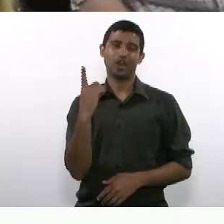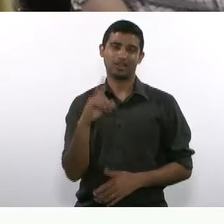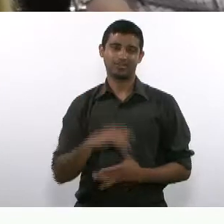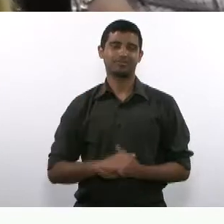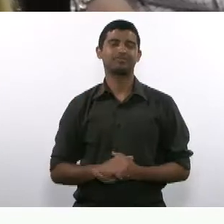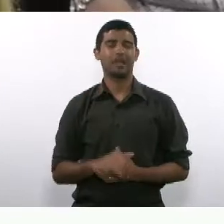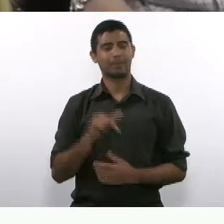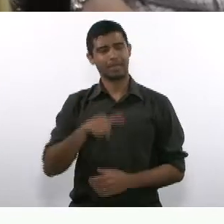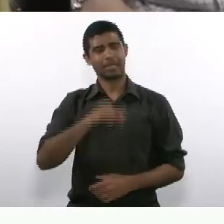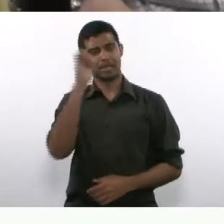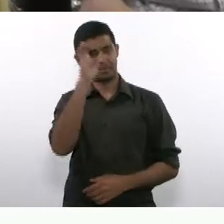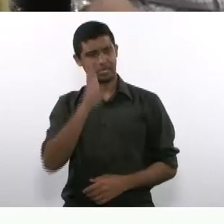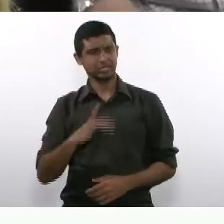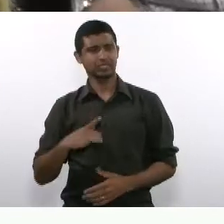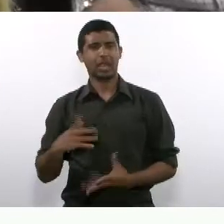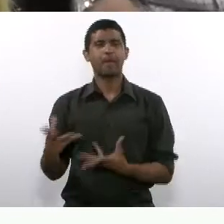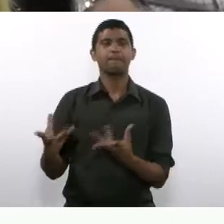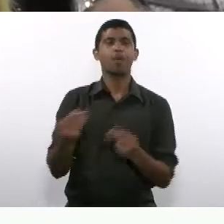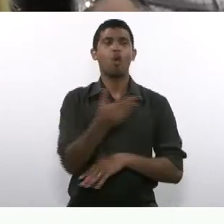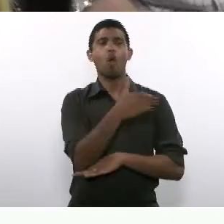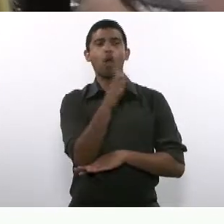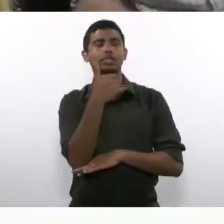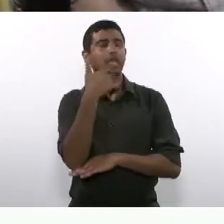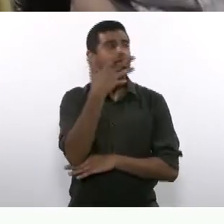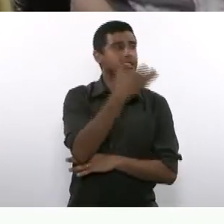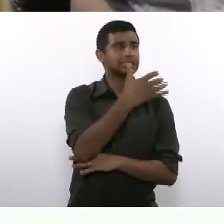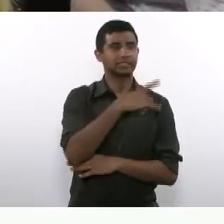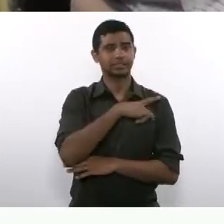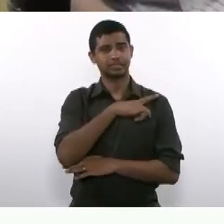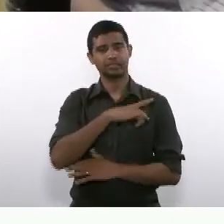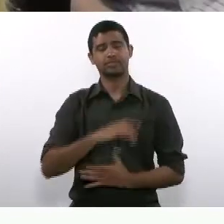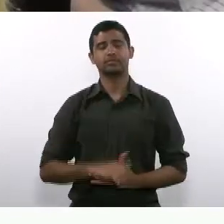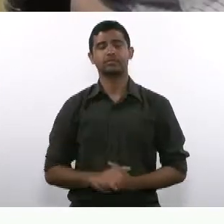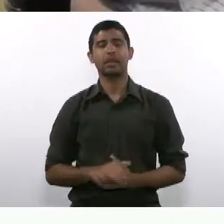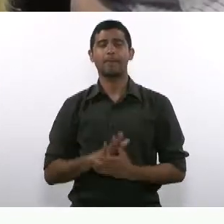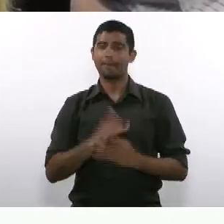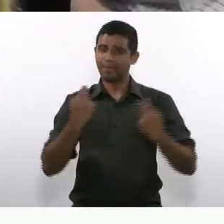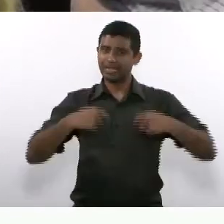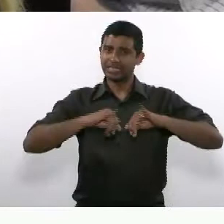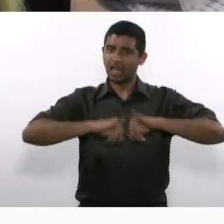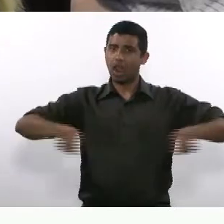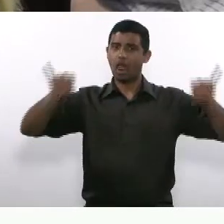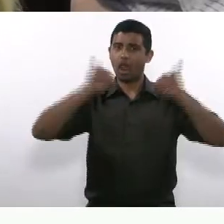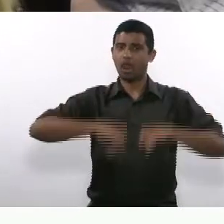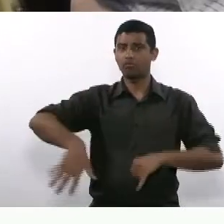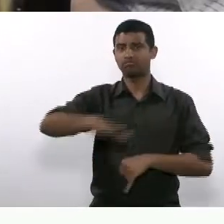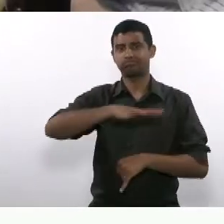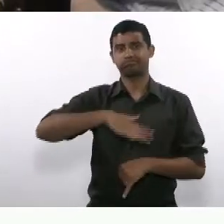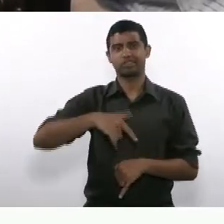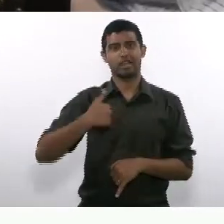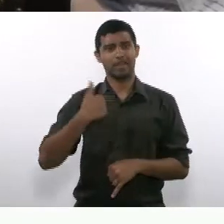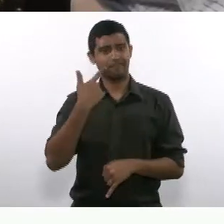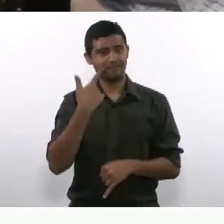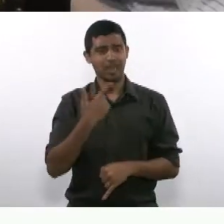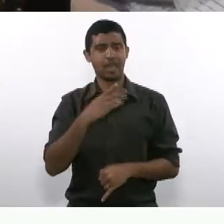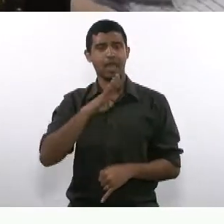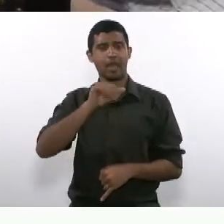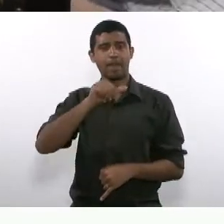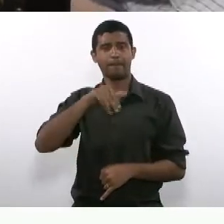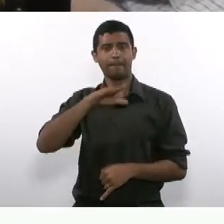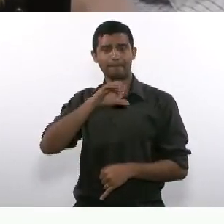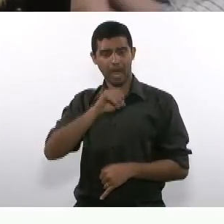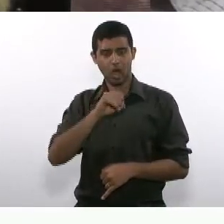bastante atraentes nos melhores hotéis da cidade e do Estado. Mas a gente tem que divulgar isso. Eu acho que esse banco de diárias vai comprovar não